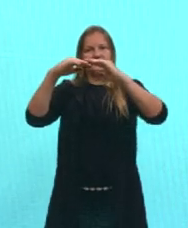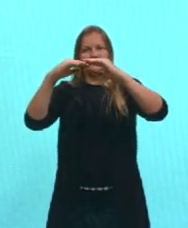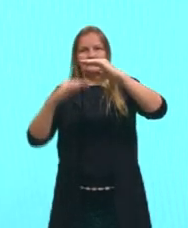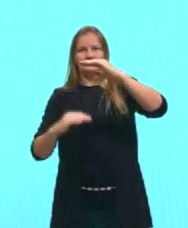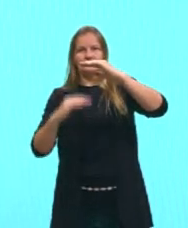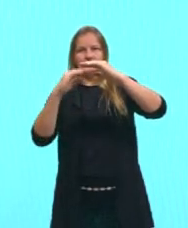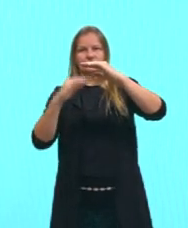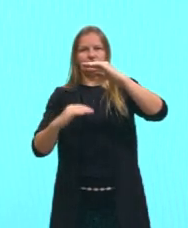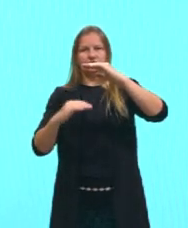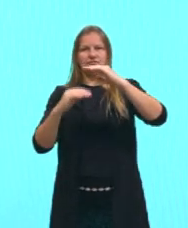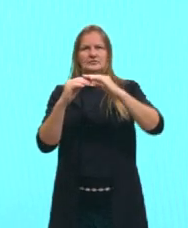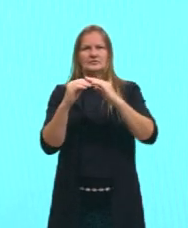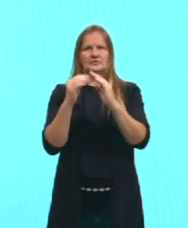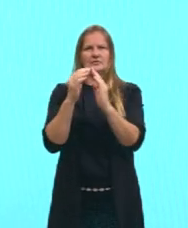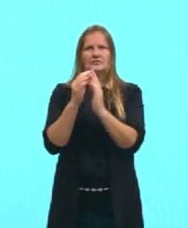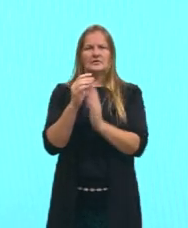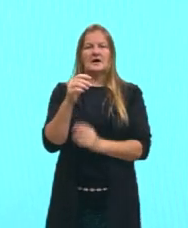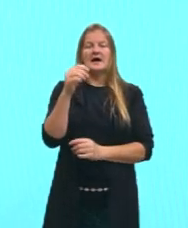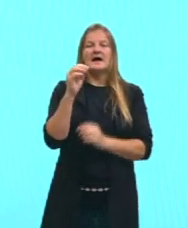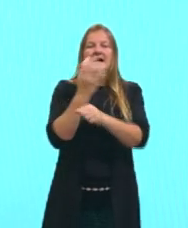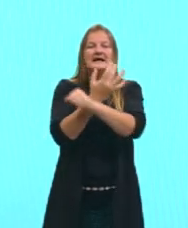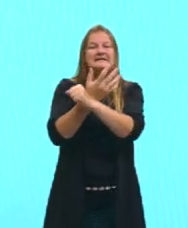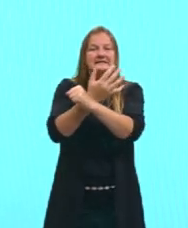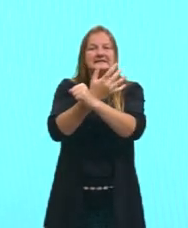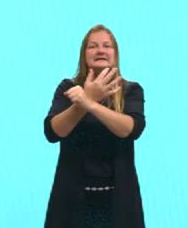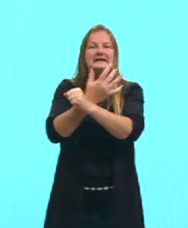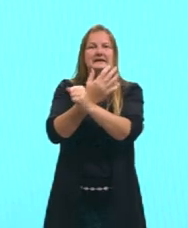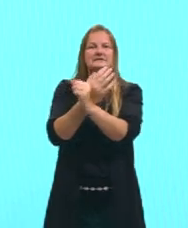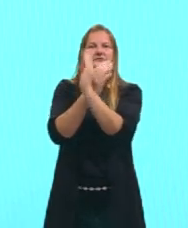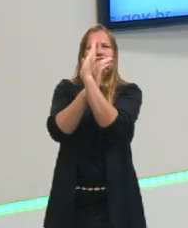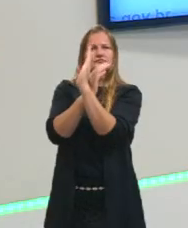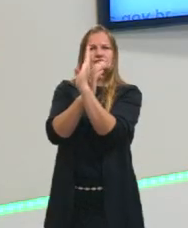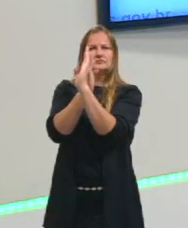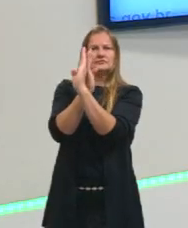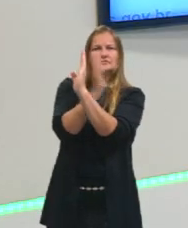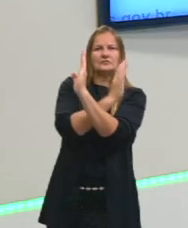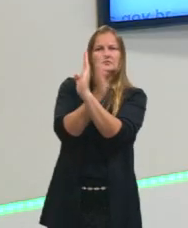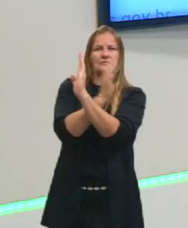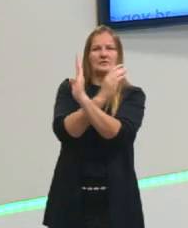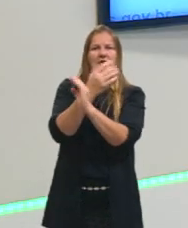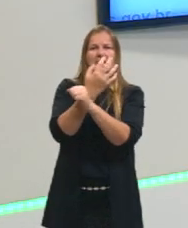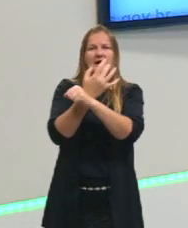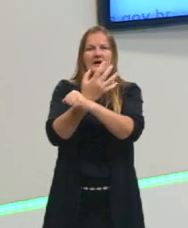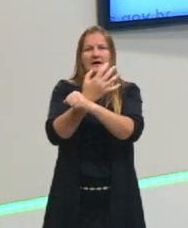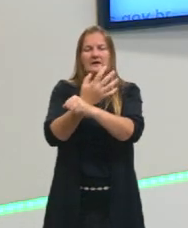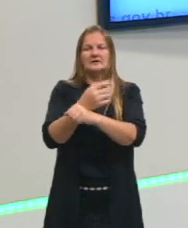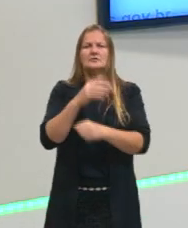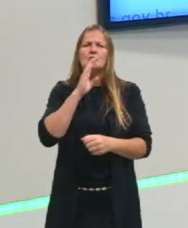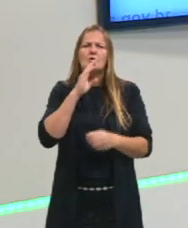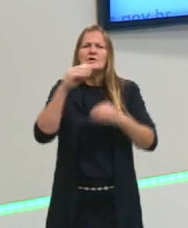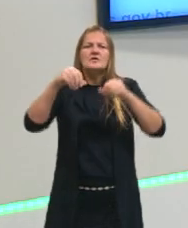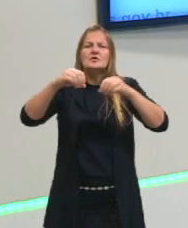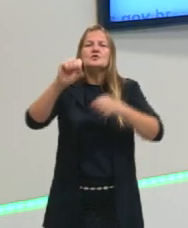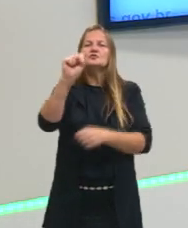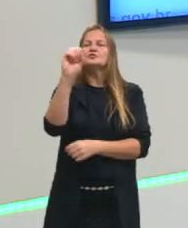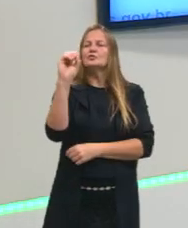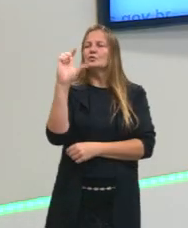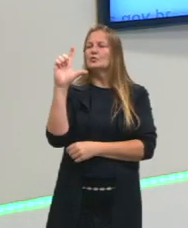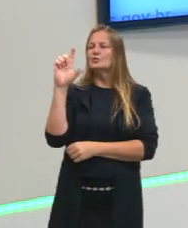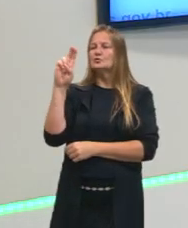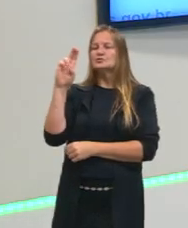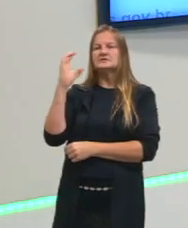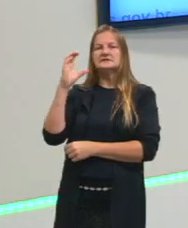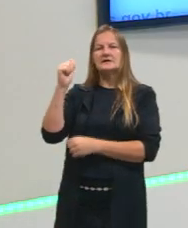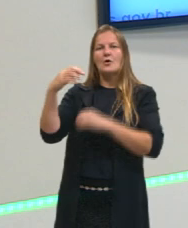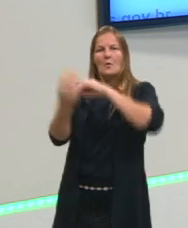de 0 a 7 eu tenho os compostos ácidos então se eu sei que uma solução que eu não conheço o nome da solução não vou conseguir identificar